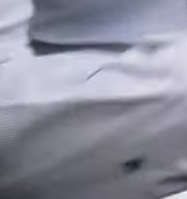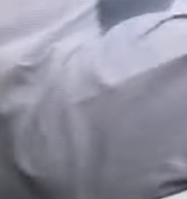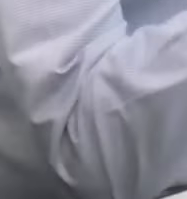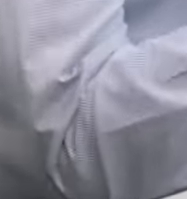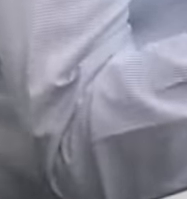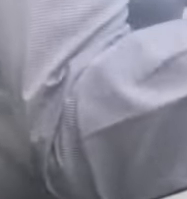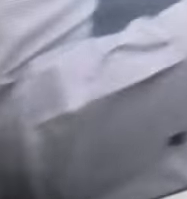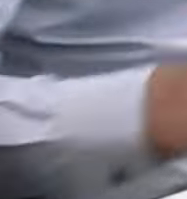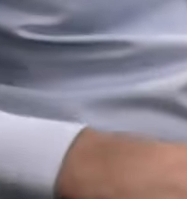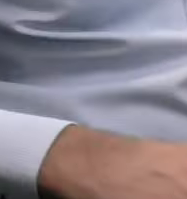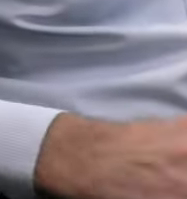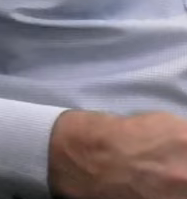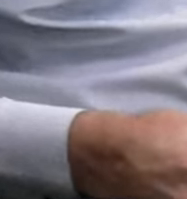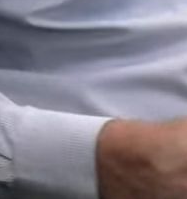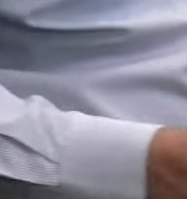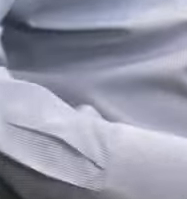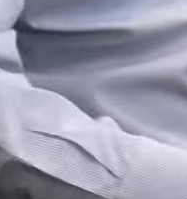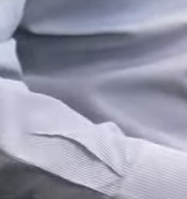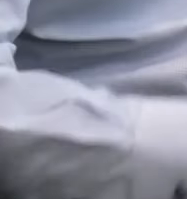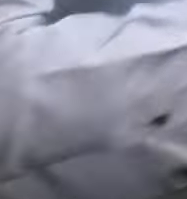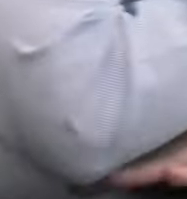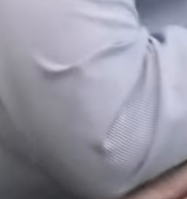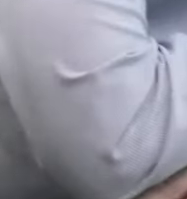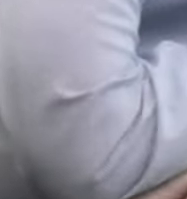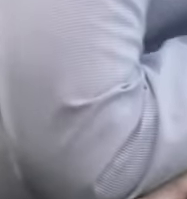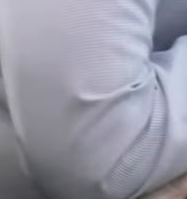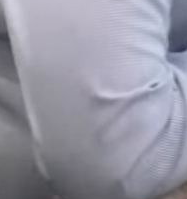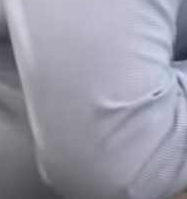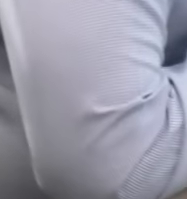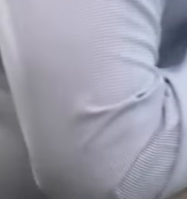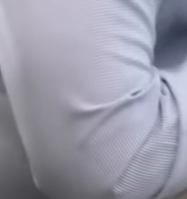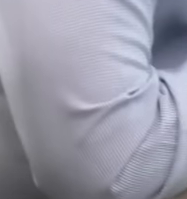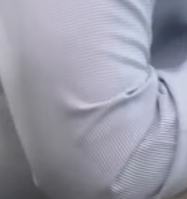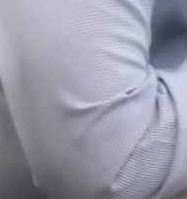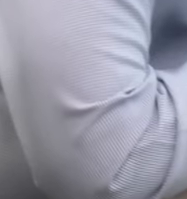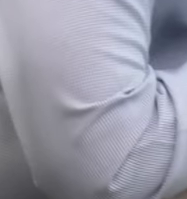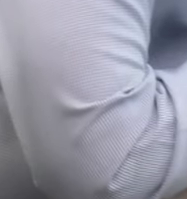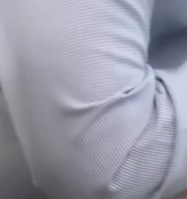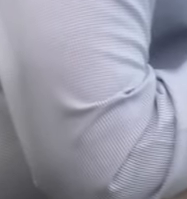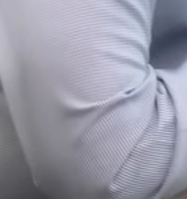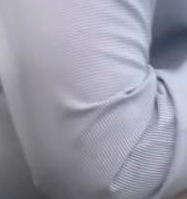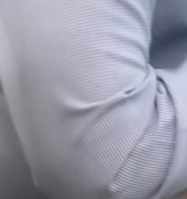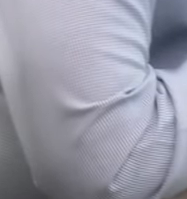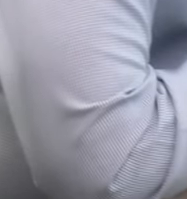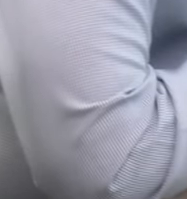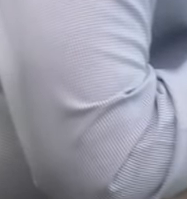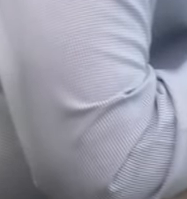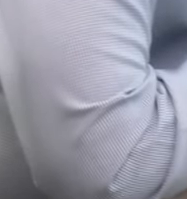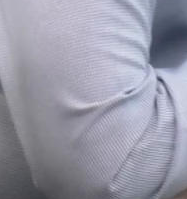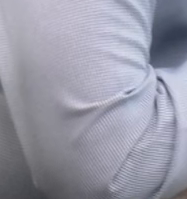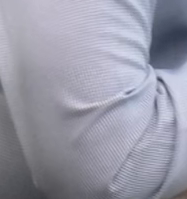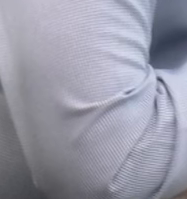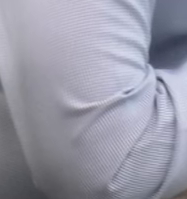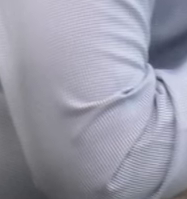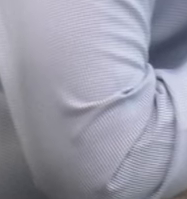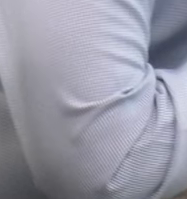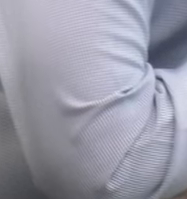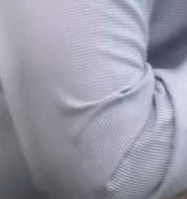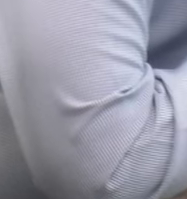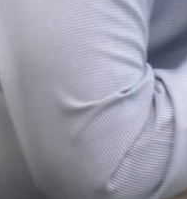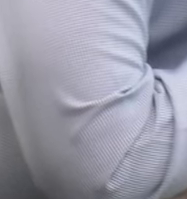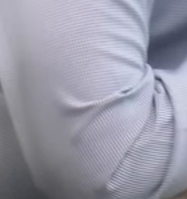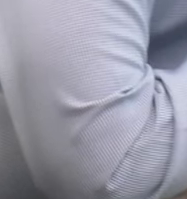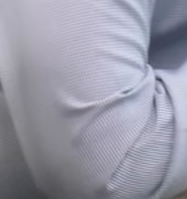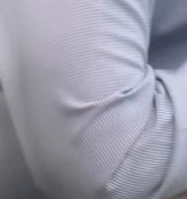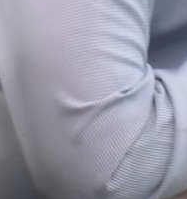as equipes, melhorar o acesso das nossas equipes aos pontos de atendimento e assim, melhorar